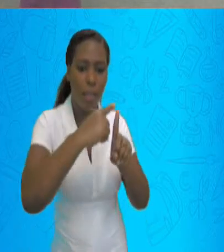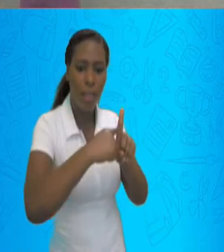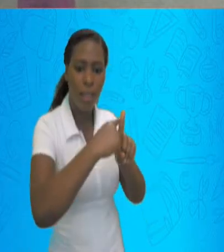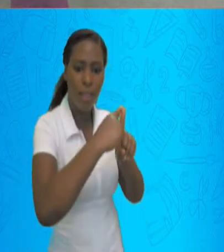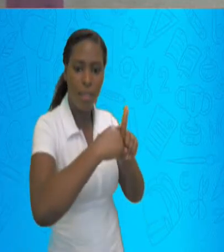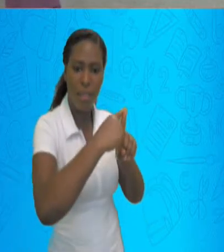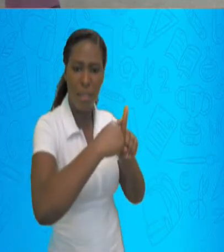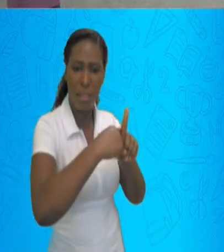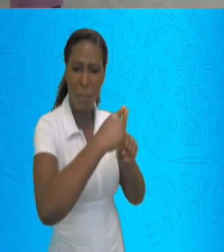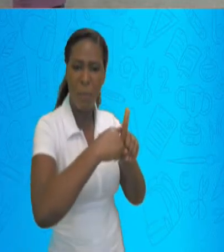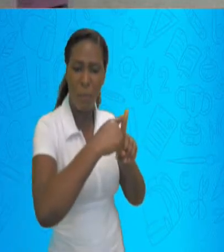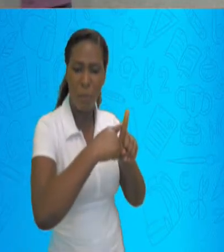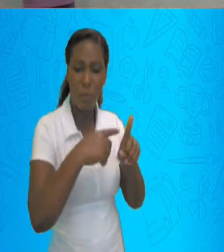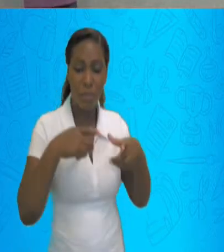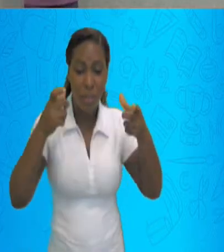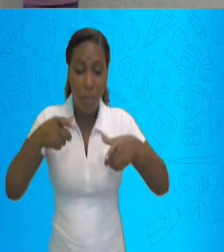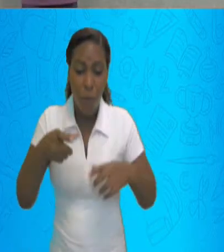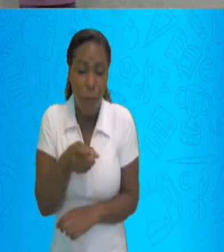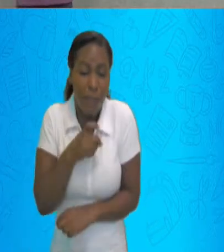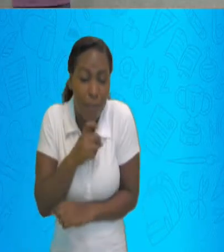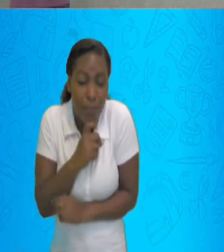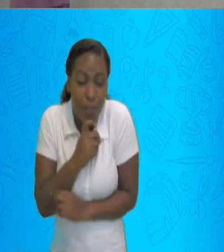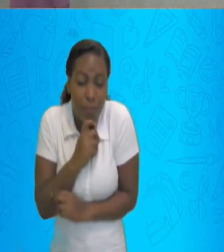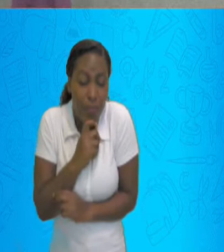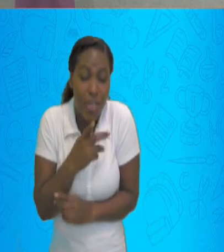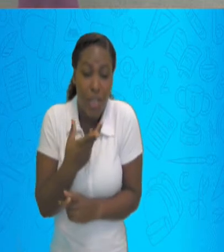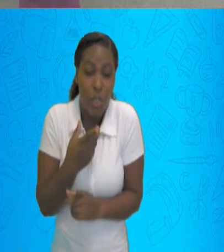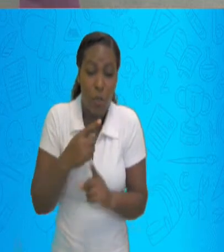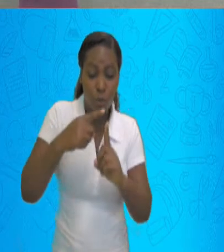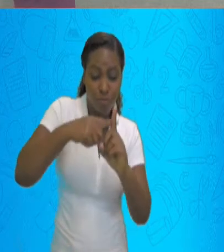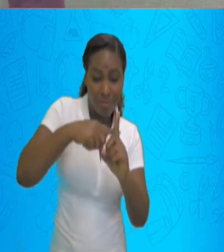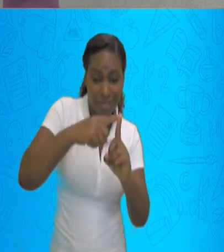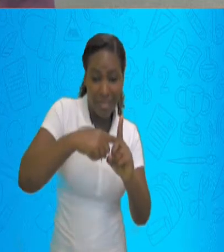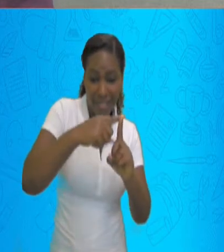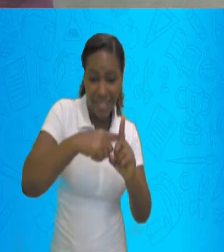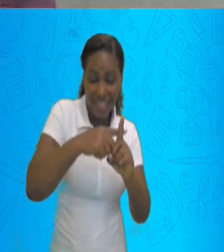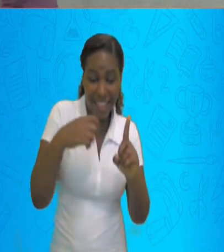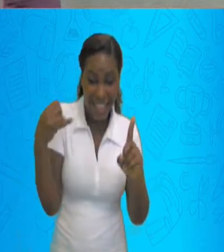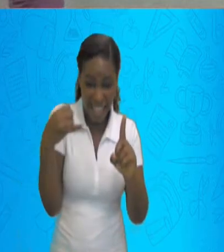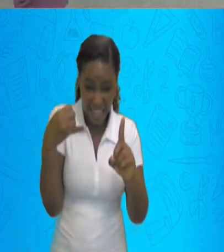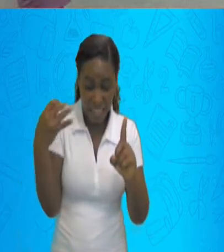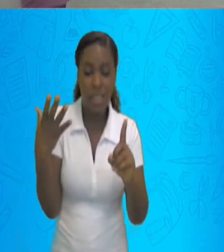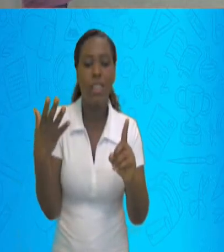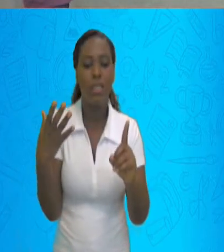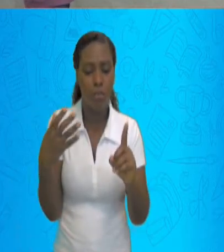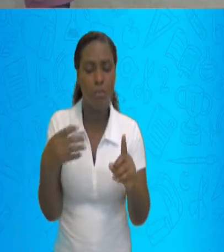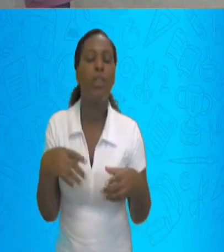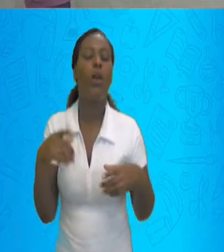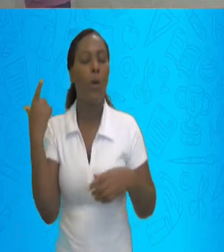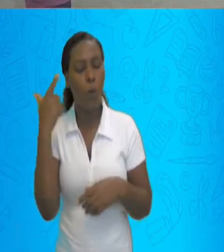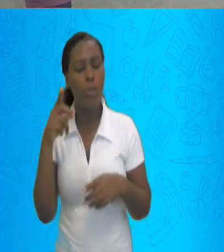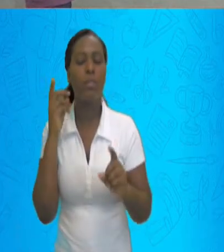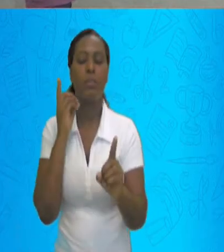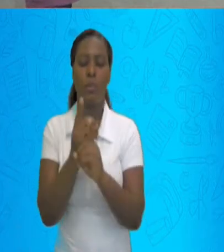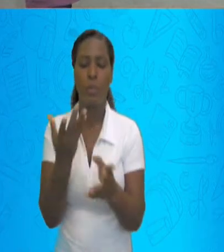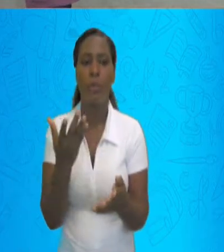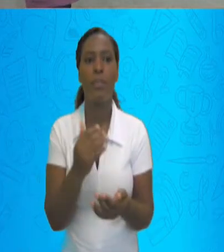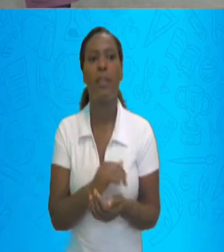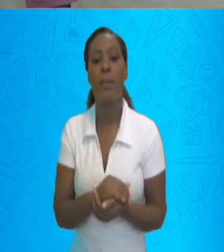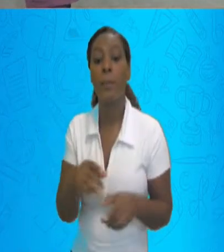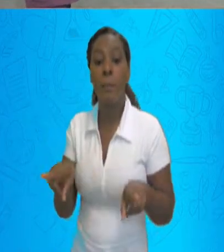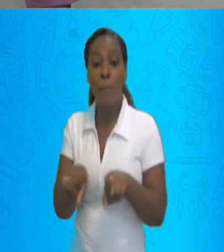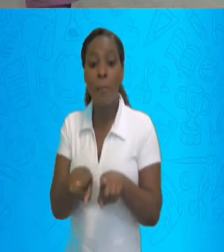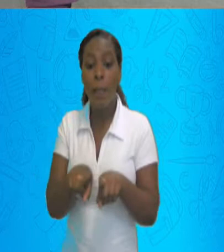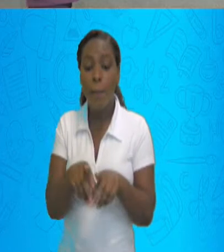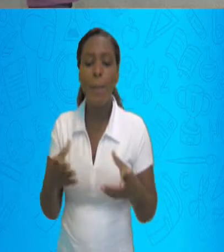consegue visualizar esses números com os sinais negativos. Nós também temos o conjunto dos números reais